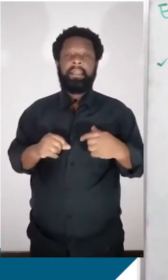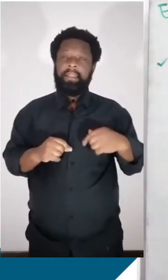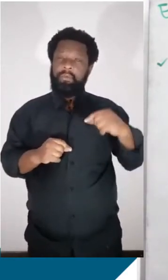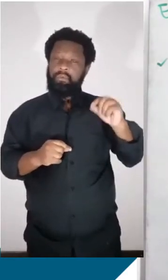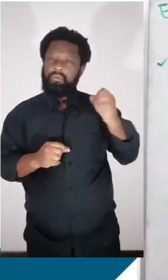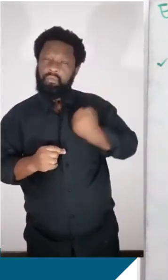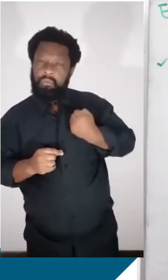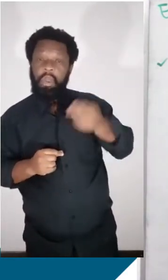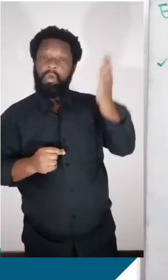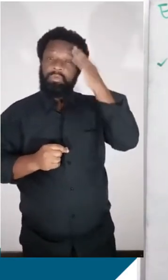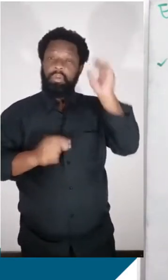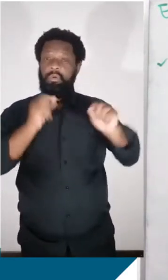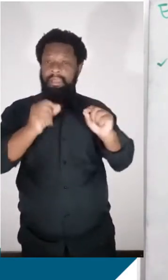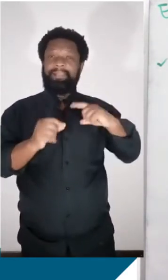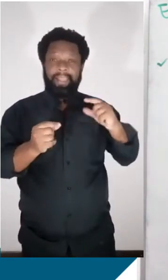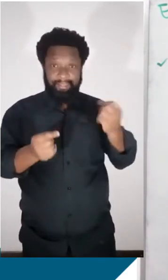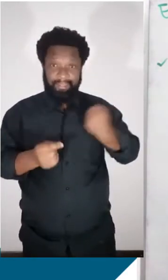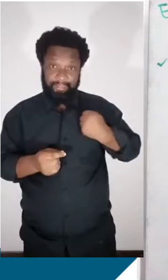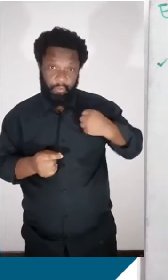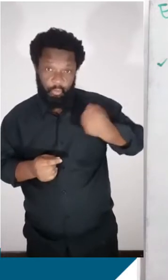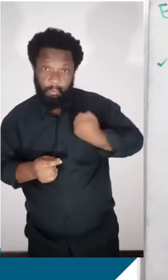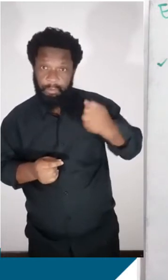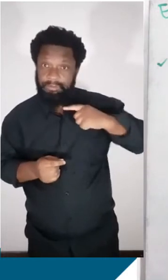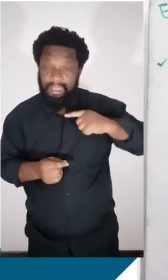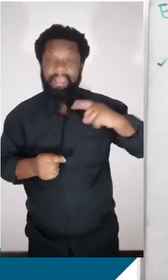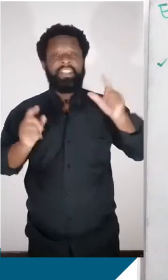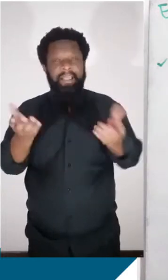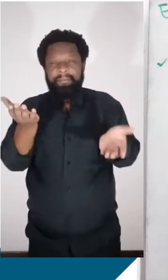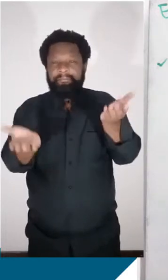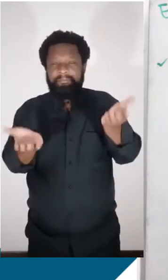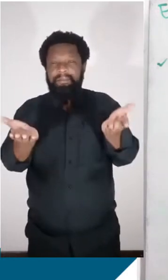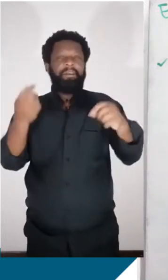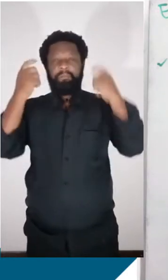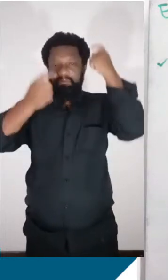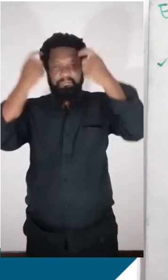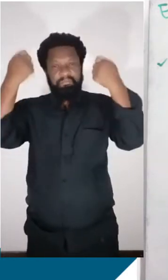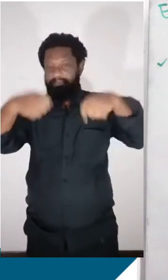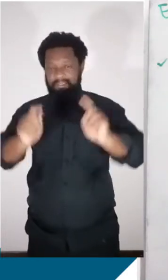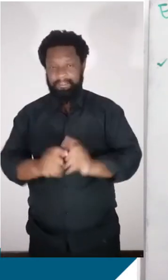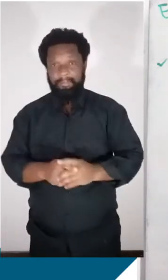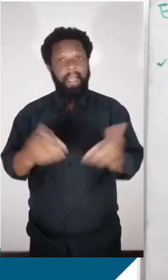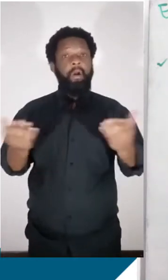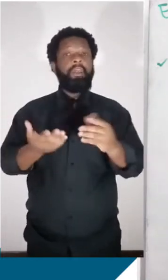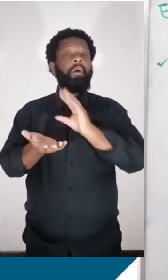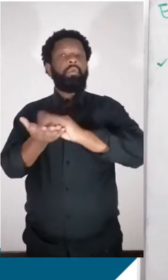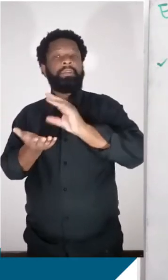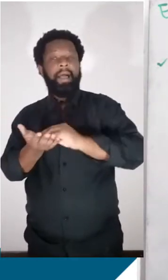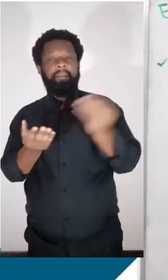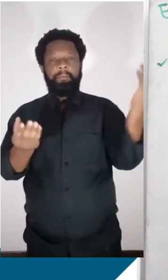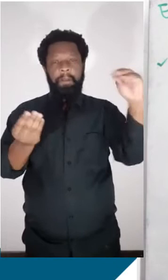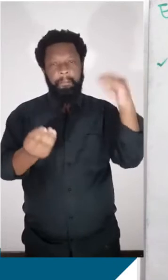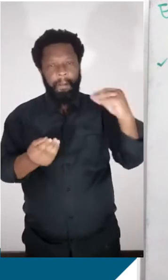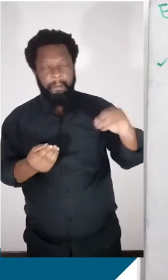tem numerozinhos na frente, eu já sei que está balanceada, não preciso me preocupar em balancear isso aqui. Agora eu vou trazer os dados